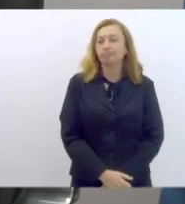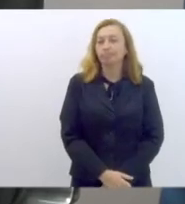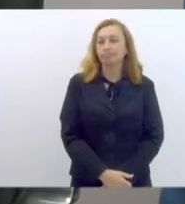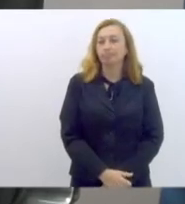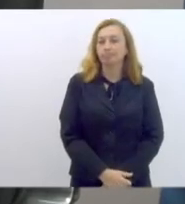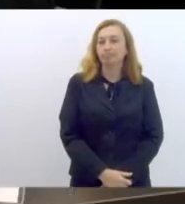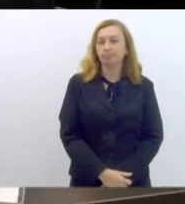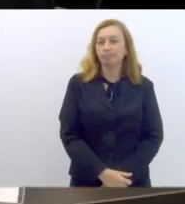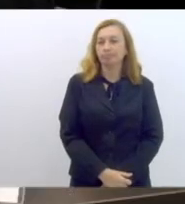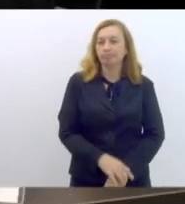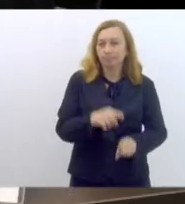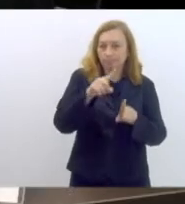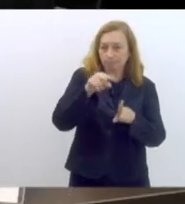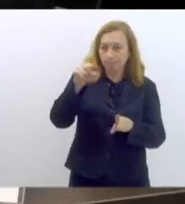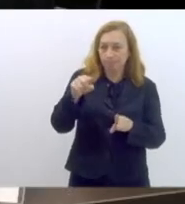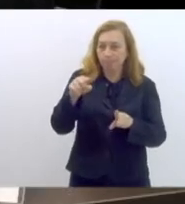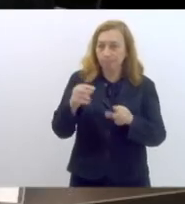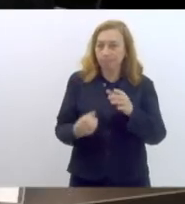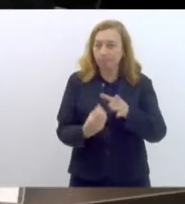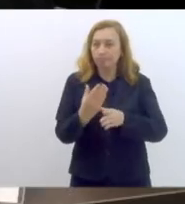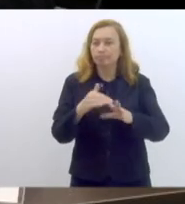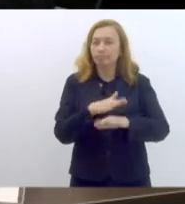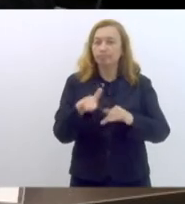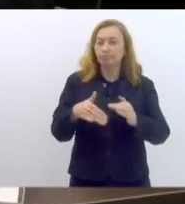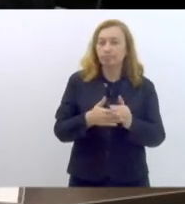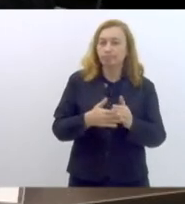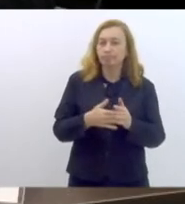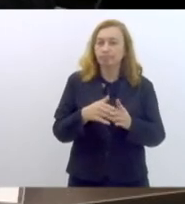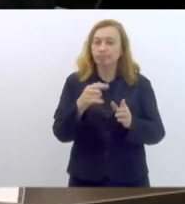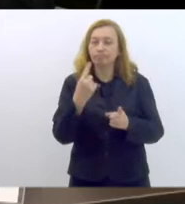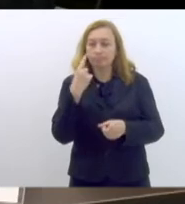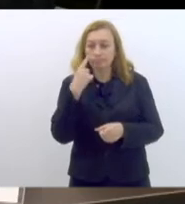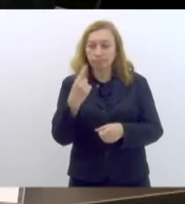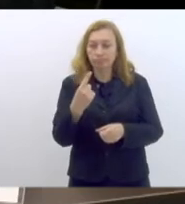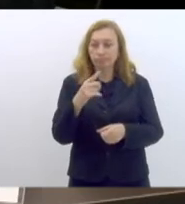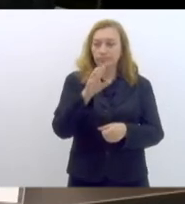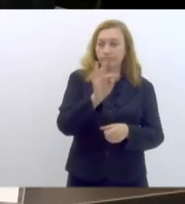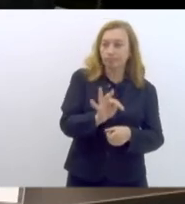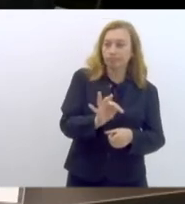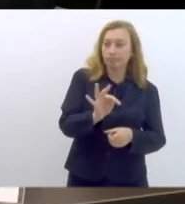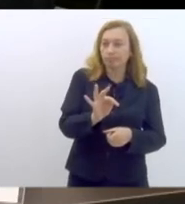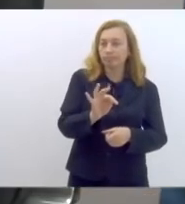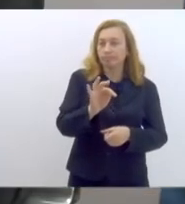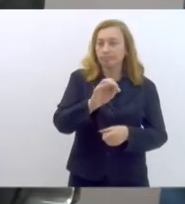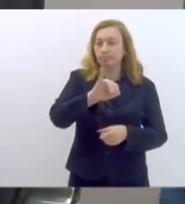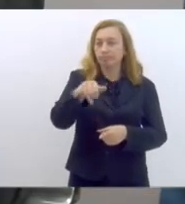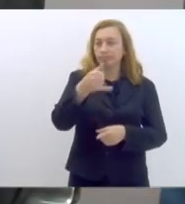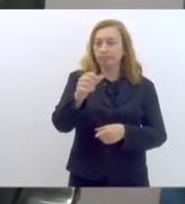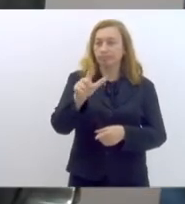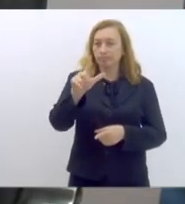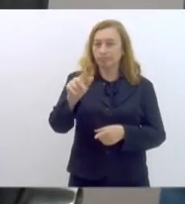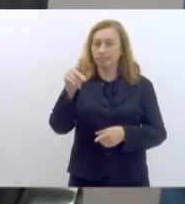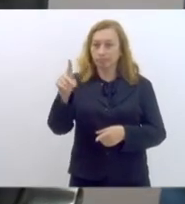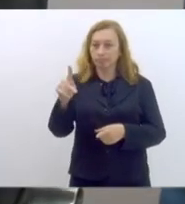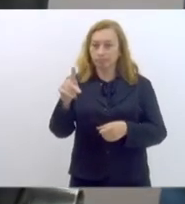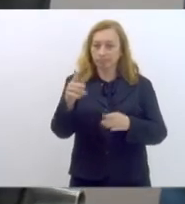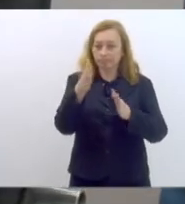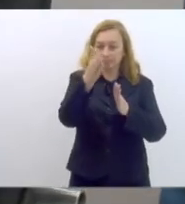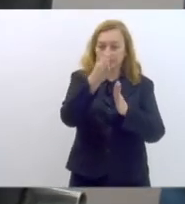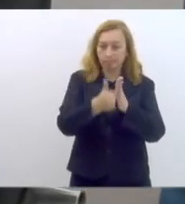façam esses gráficos todos e aí a gente corta o TJLP. É só cortar uma coluna,